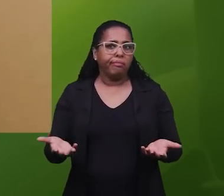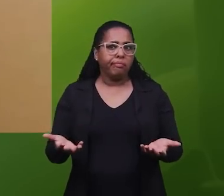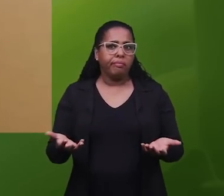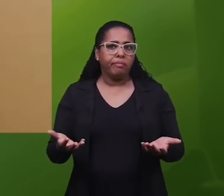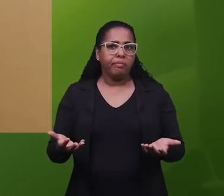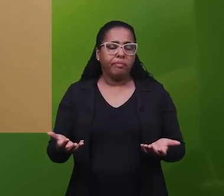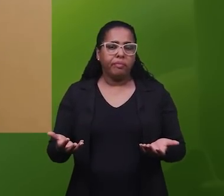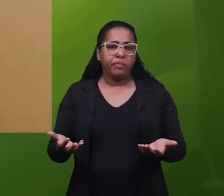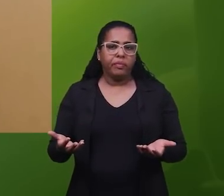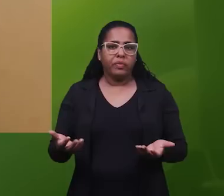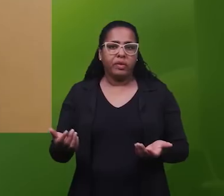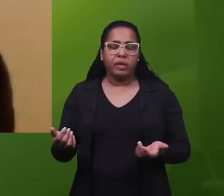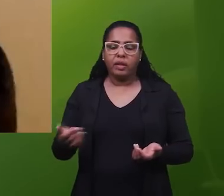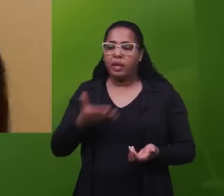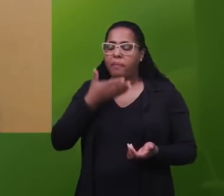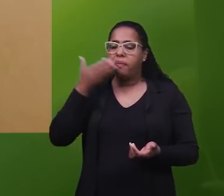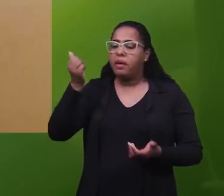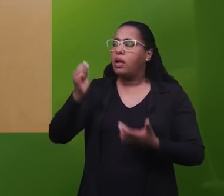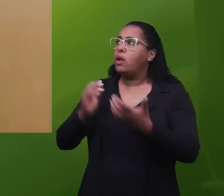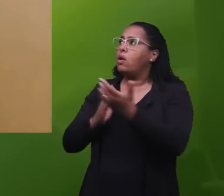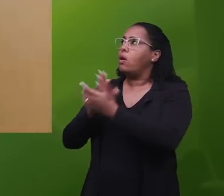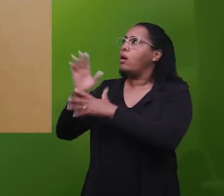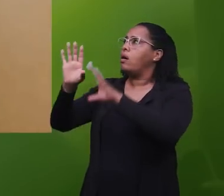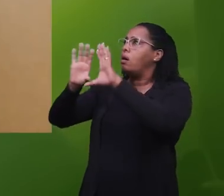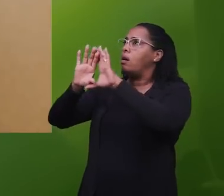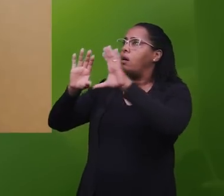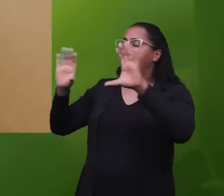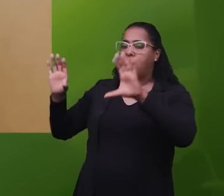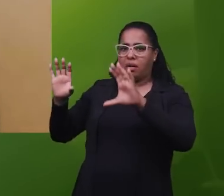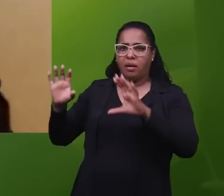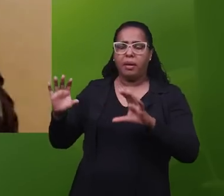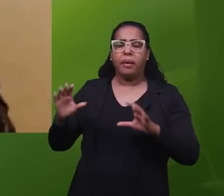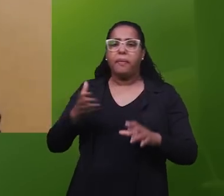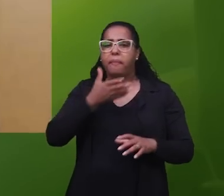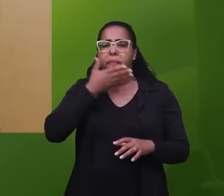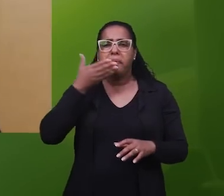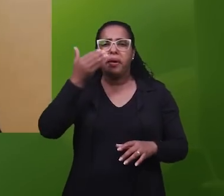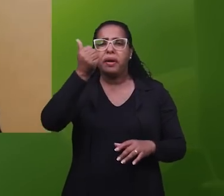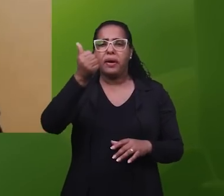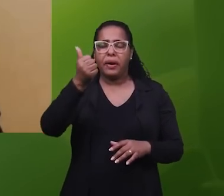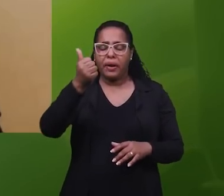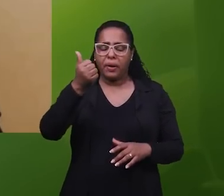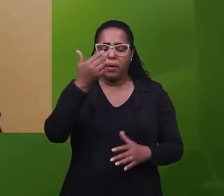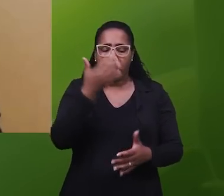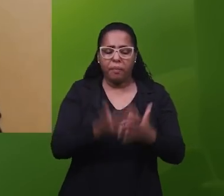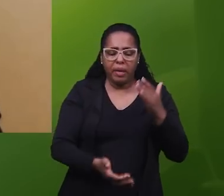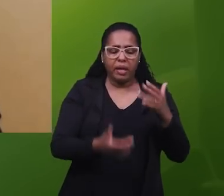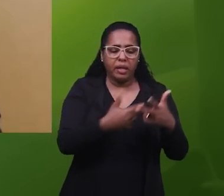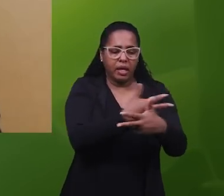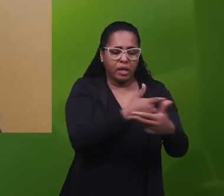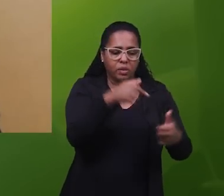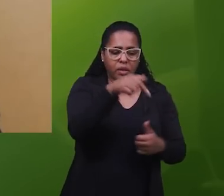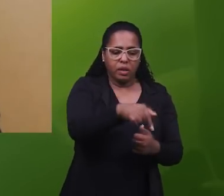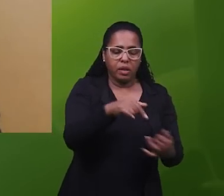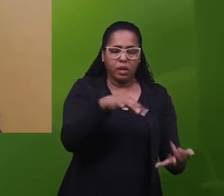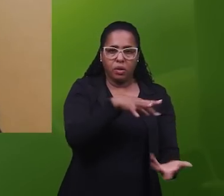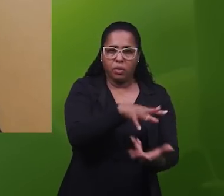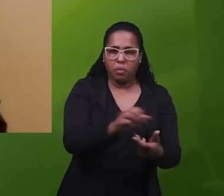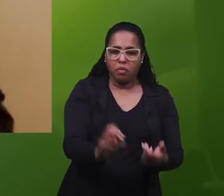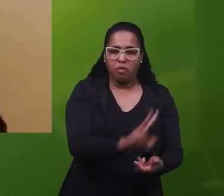dos céus sem o seu olho, ou seja, é melhor você perder algo tão